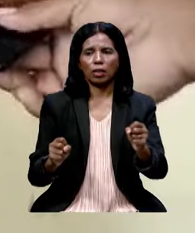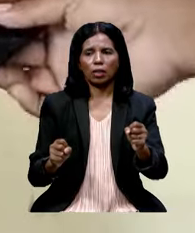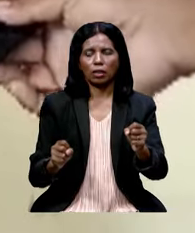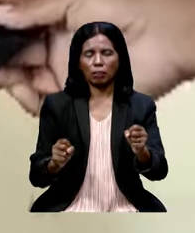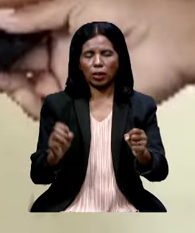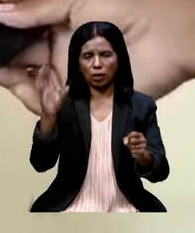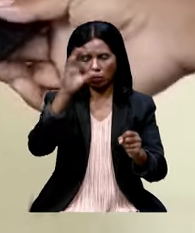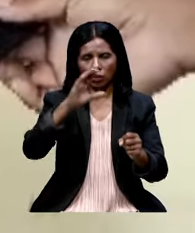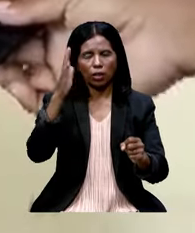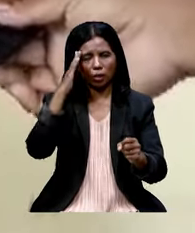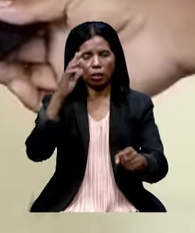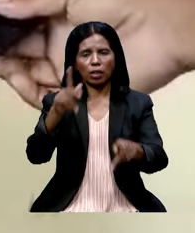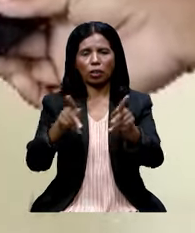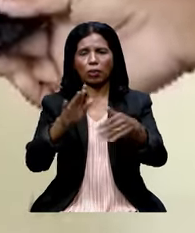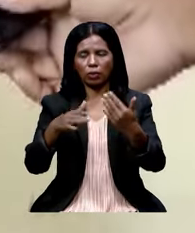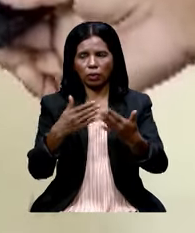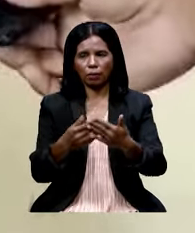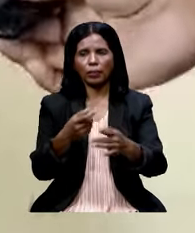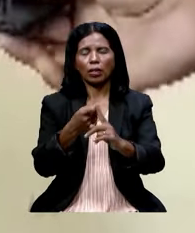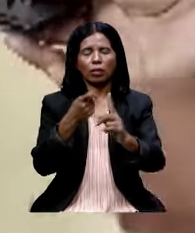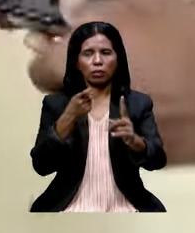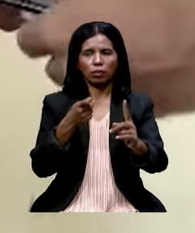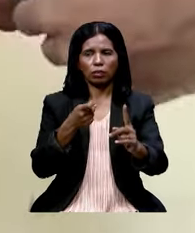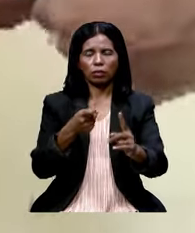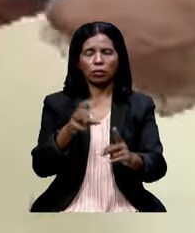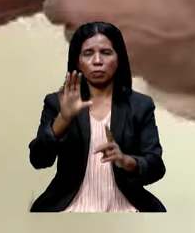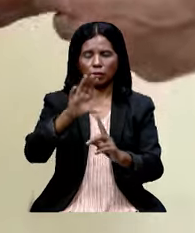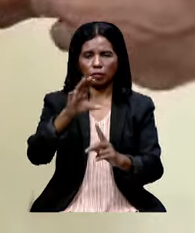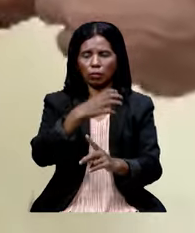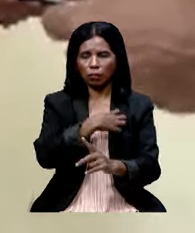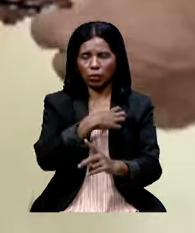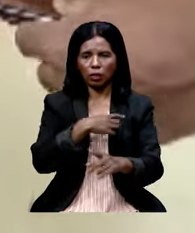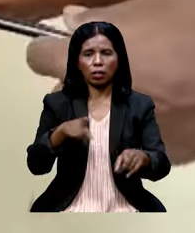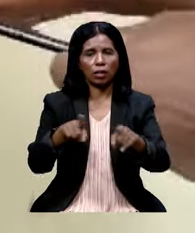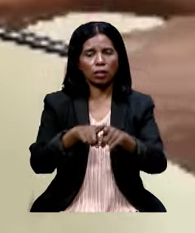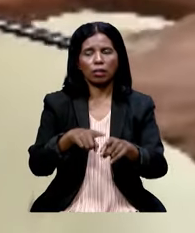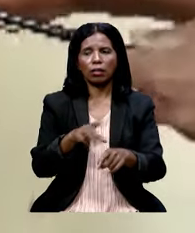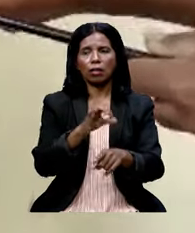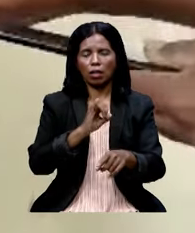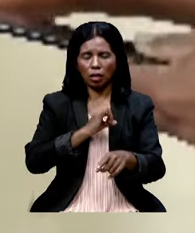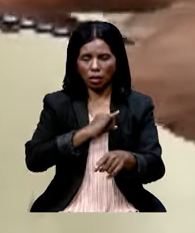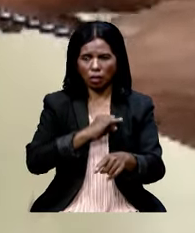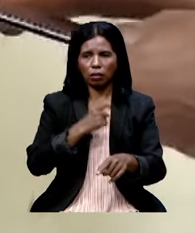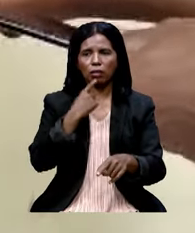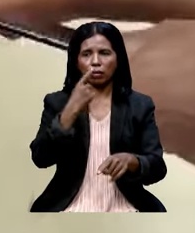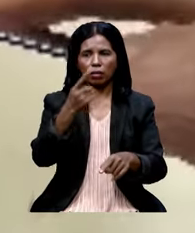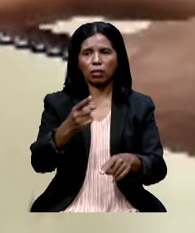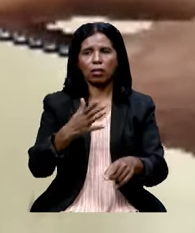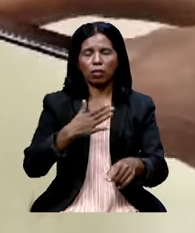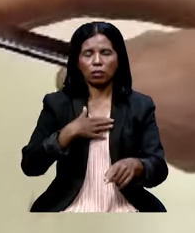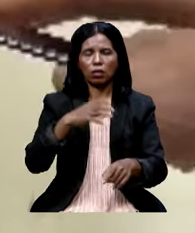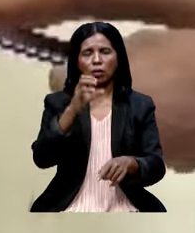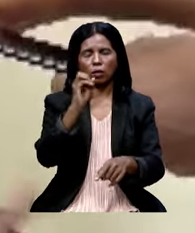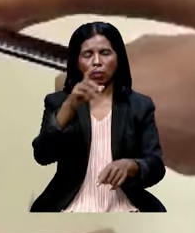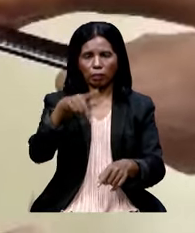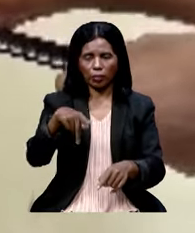detepa autor Sirané e russi esquadra anesan comandante ha orienta ona ha unia OPS